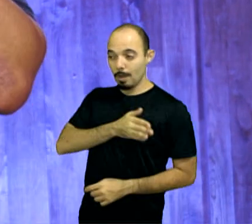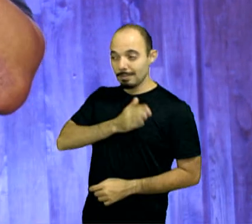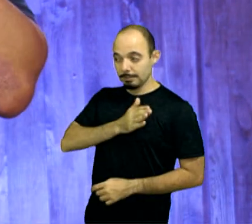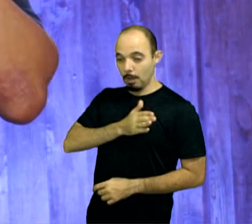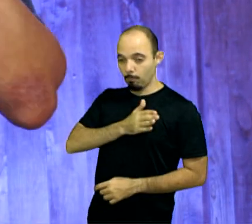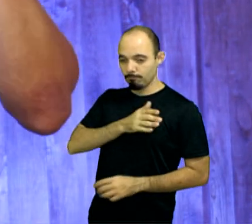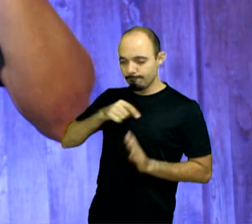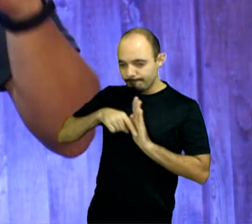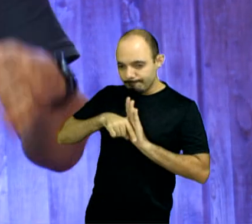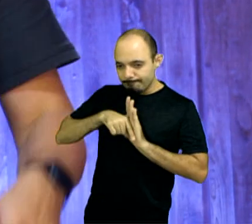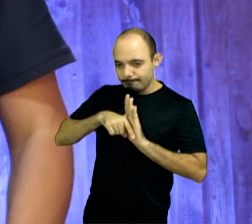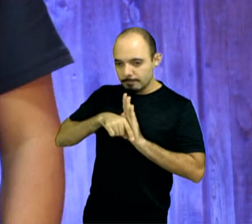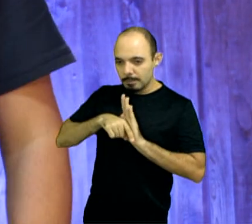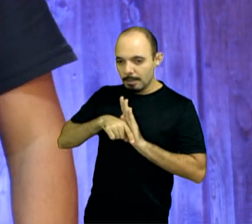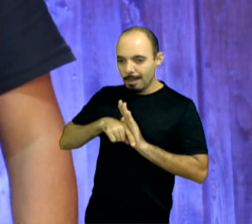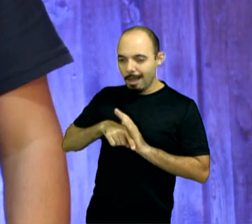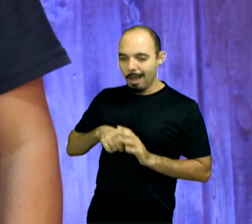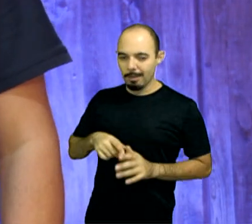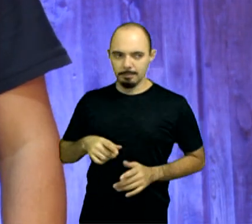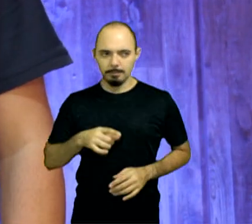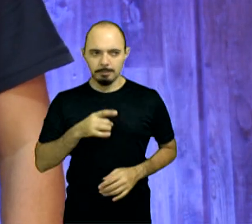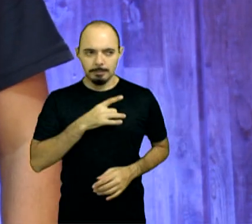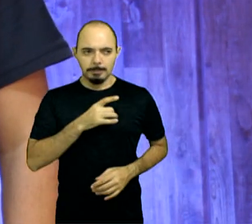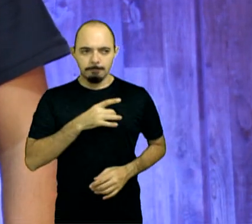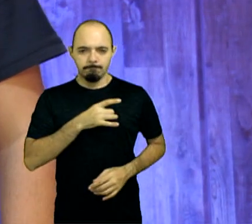Aí fui procurar na internet, no Dr. Google, né?